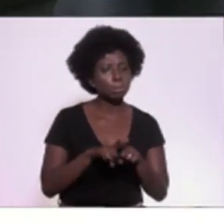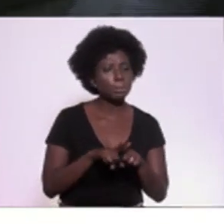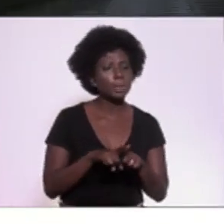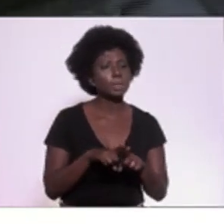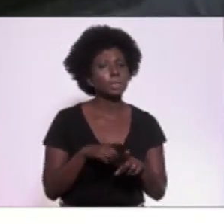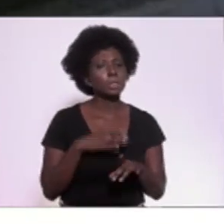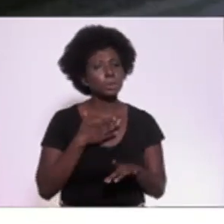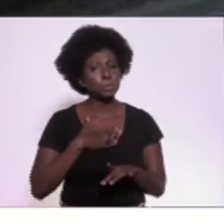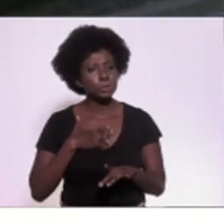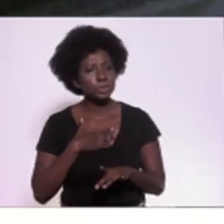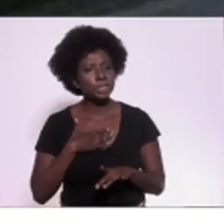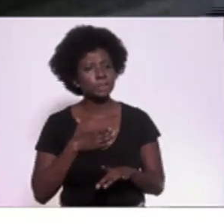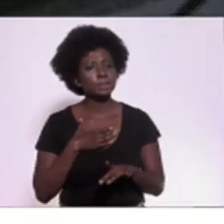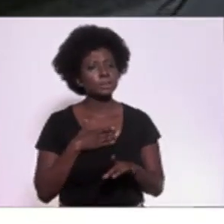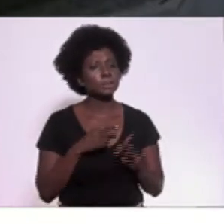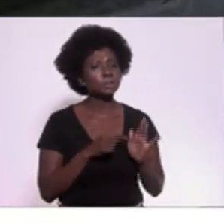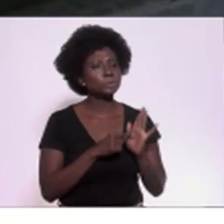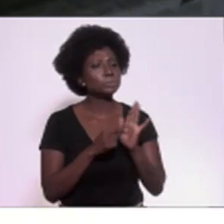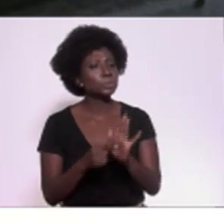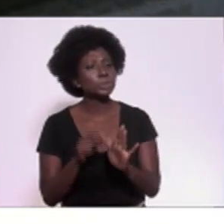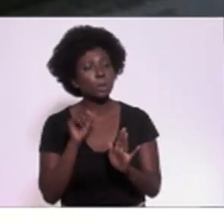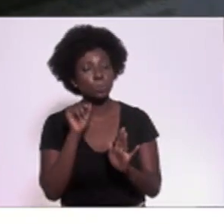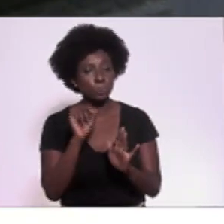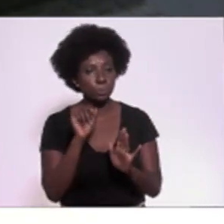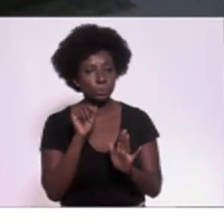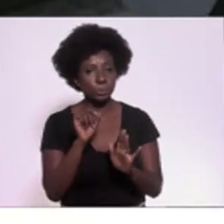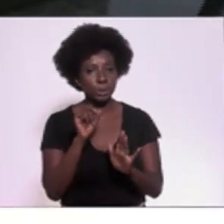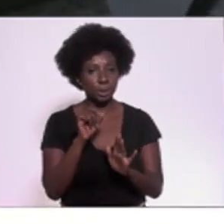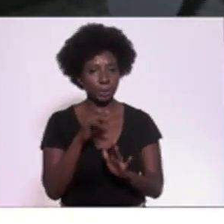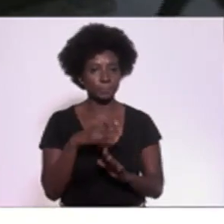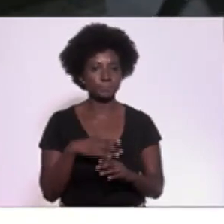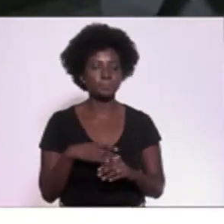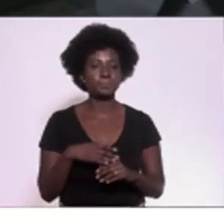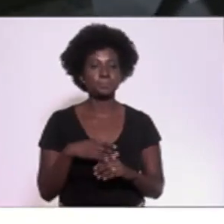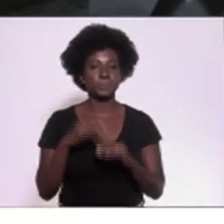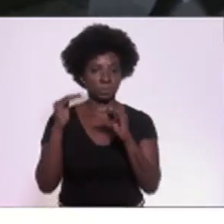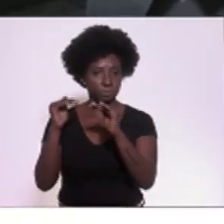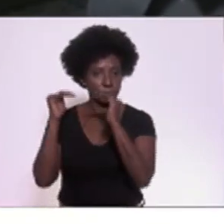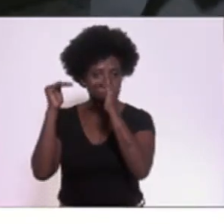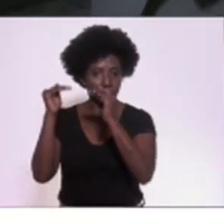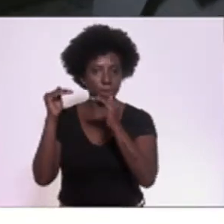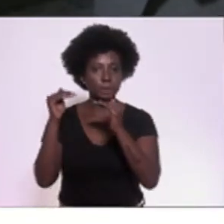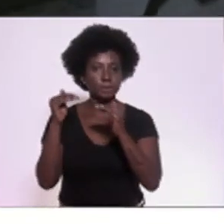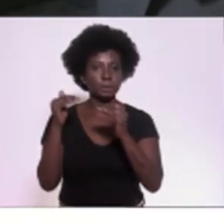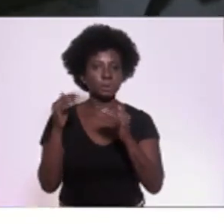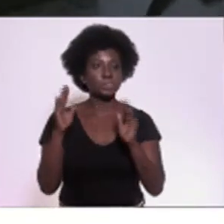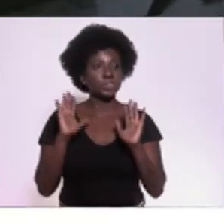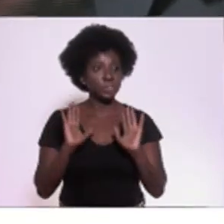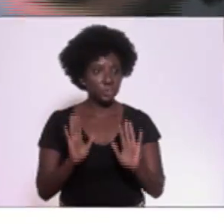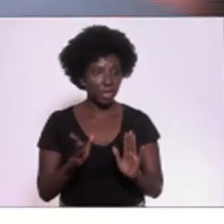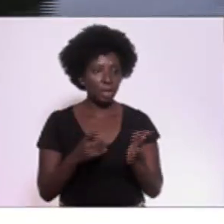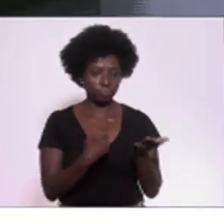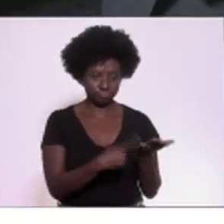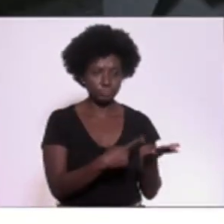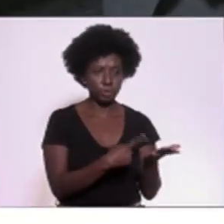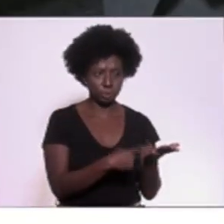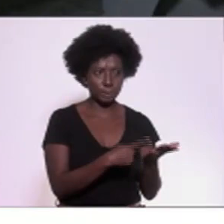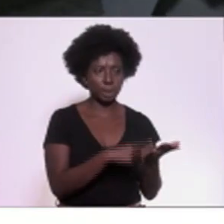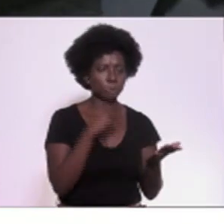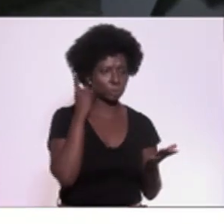fazer uma seguinte proposição à Vossa Excelência, já previamente combinado com o deputado